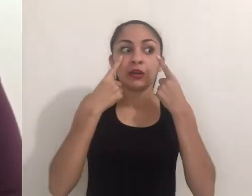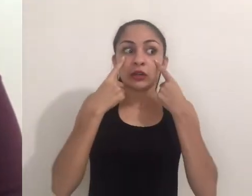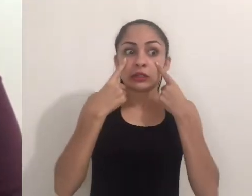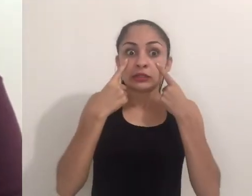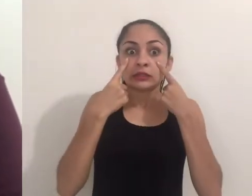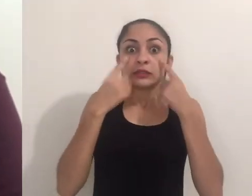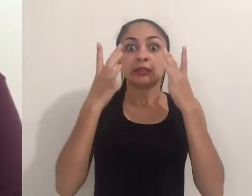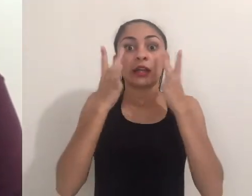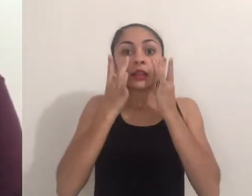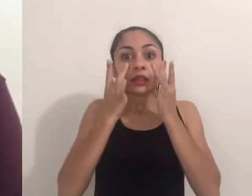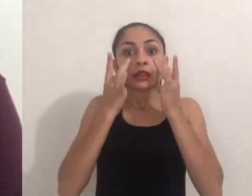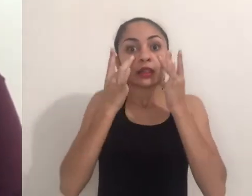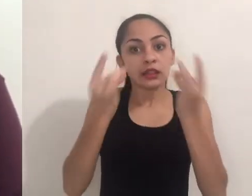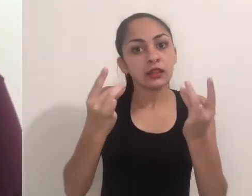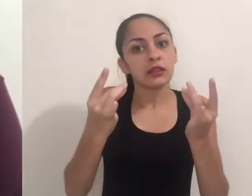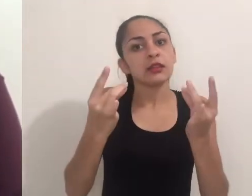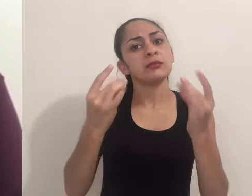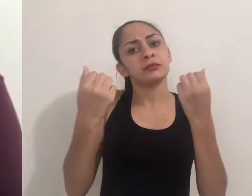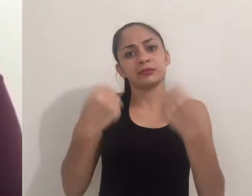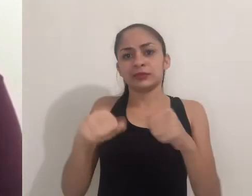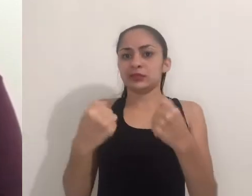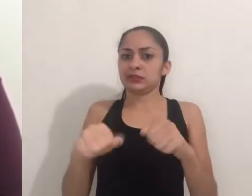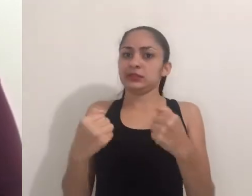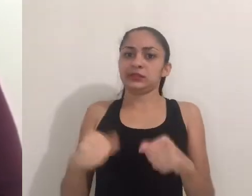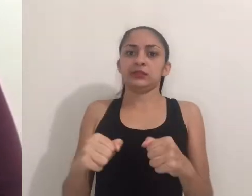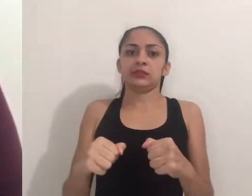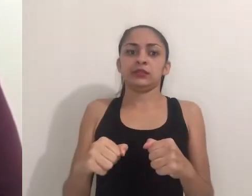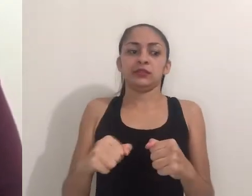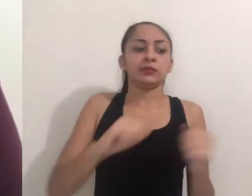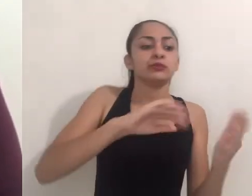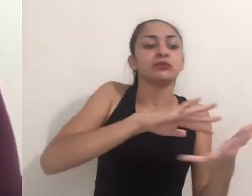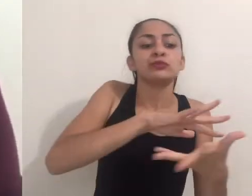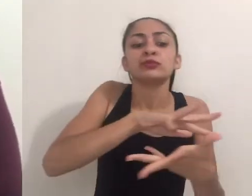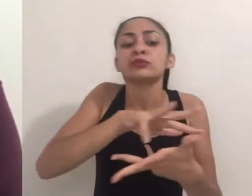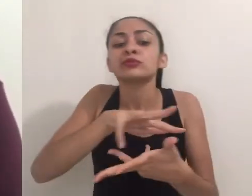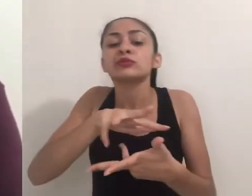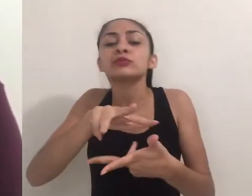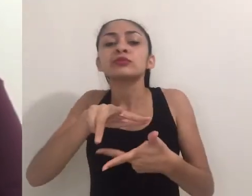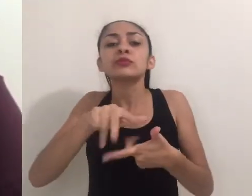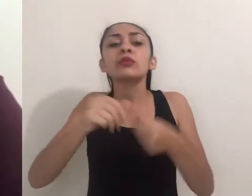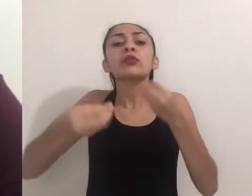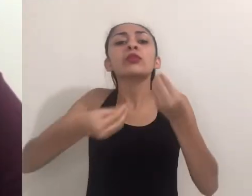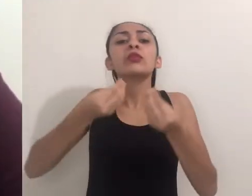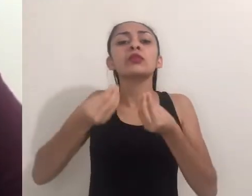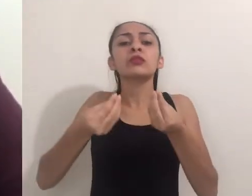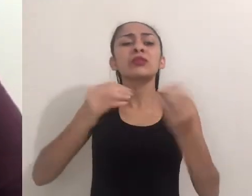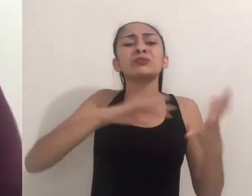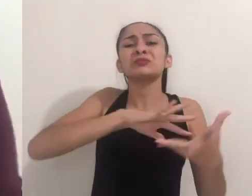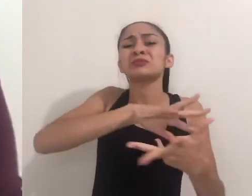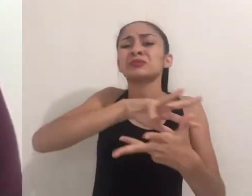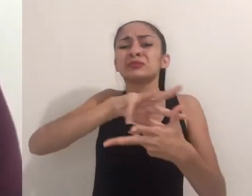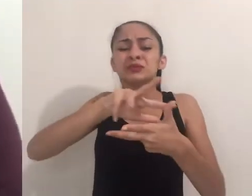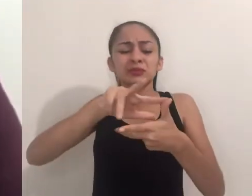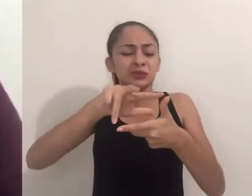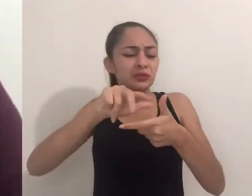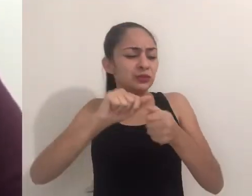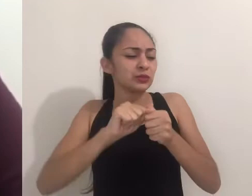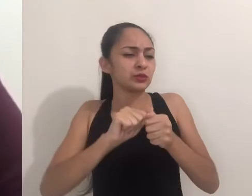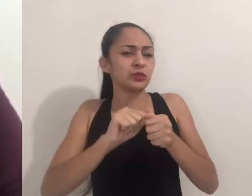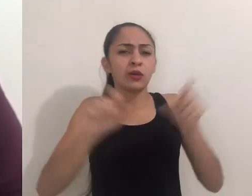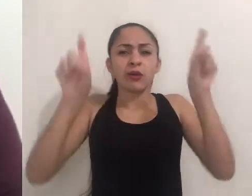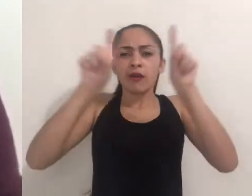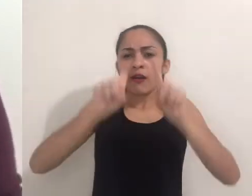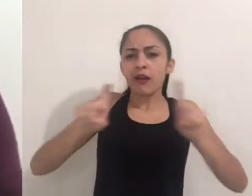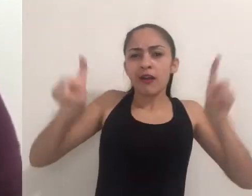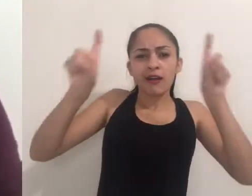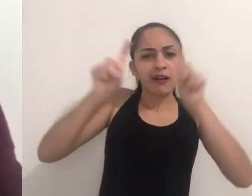dia buscar fazer a vontade de Deus. Nós sabemos que nós vivemos em um mundo extremamente imerso, né, em